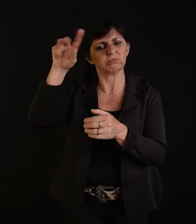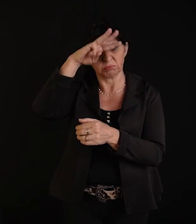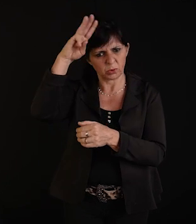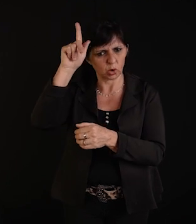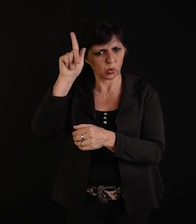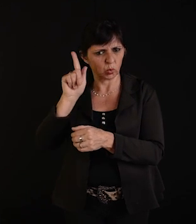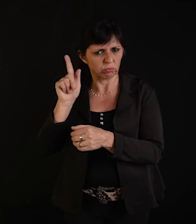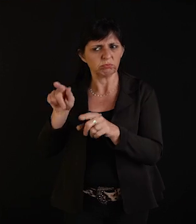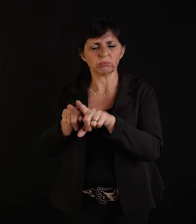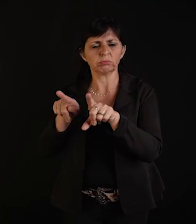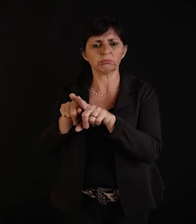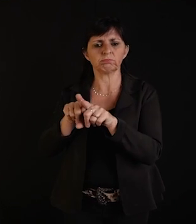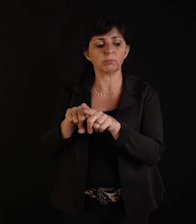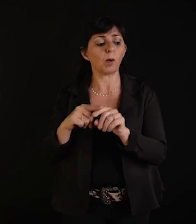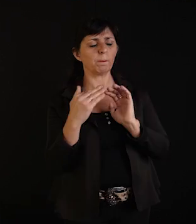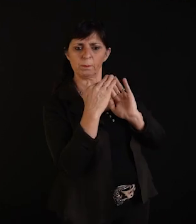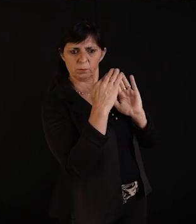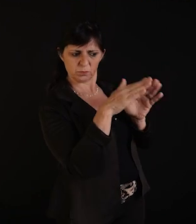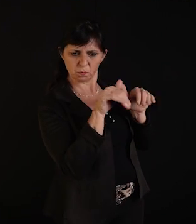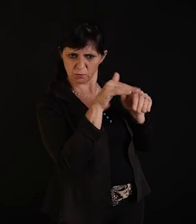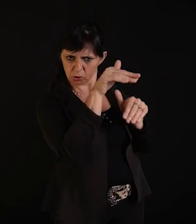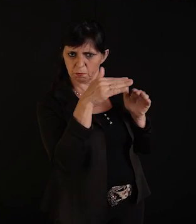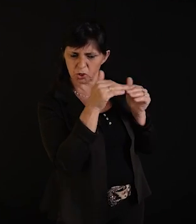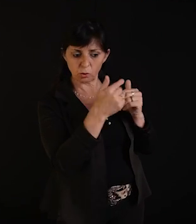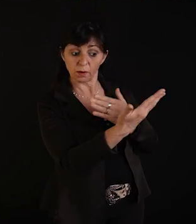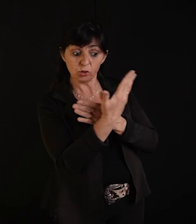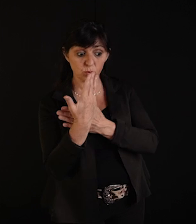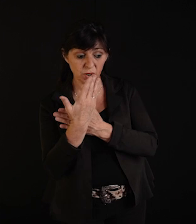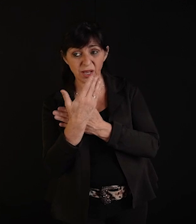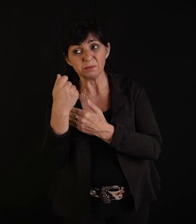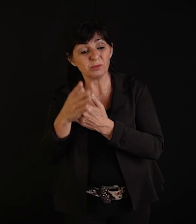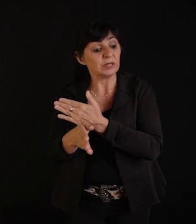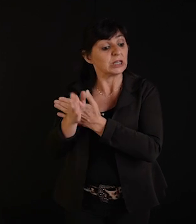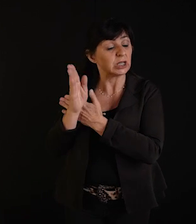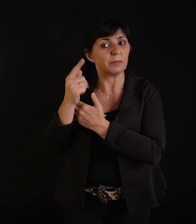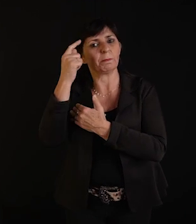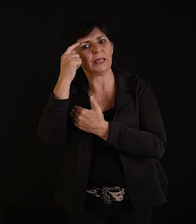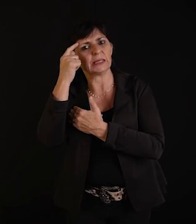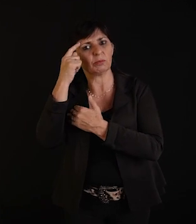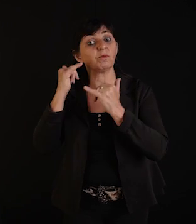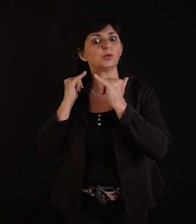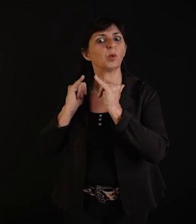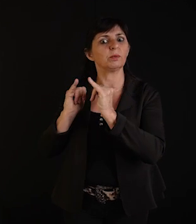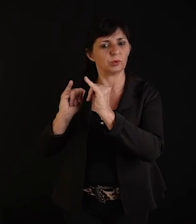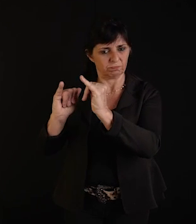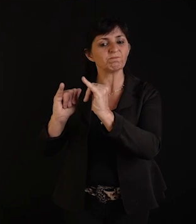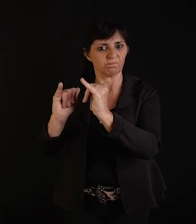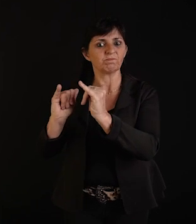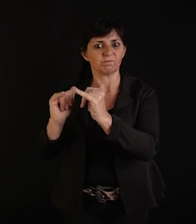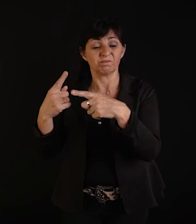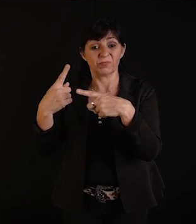podia dar uma mão para nós aí. Nós precisamos ir para Campo Grande, mas nós pensamos, eu tô pensando o seguinte, nós vamos de ônibus. Ônibus,